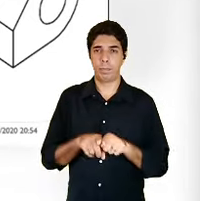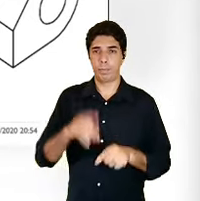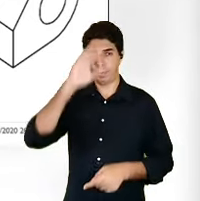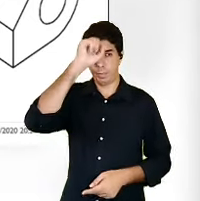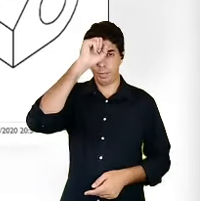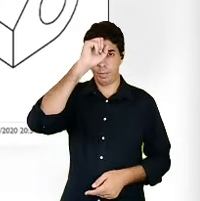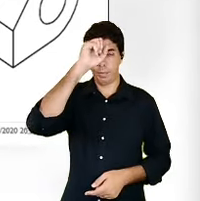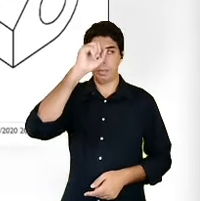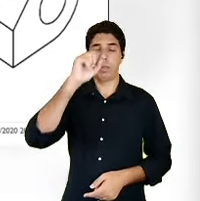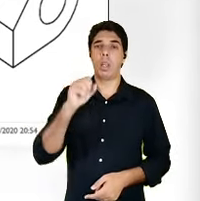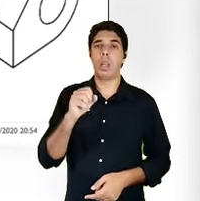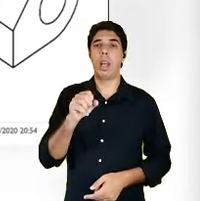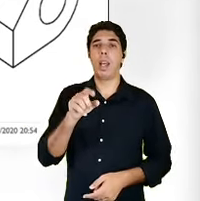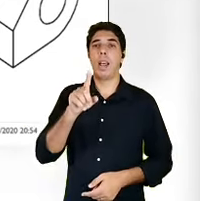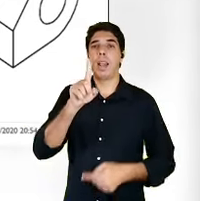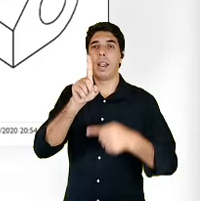linhas de centro.